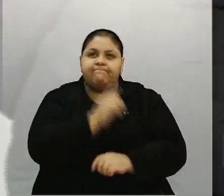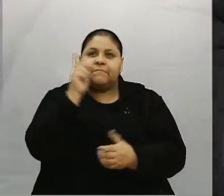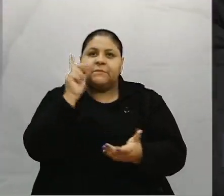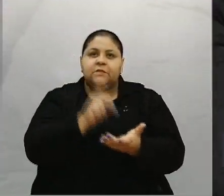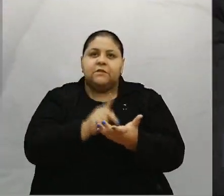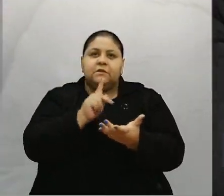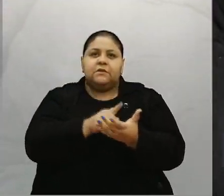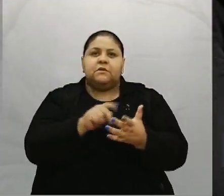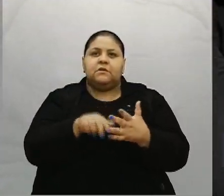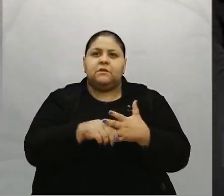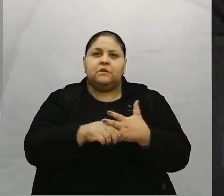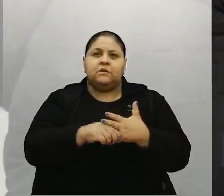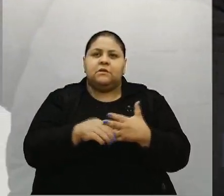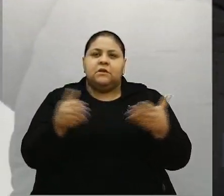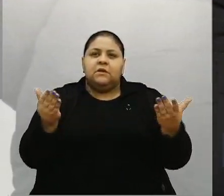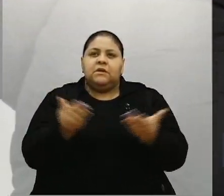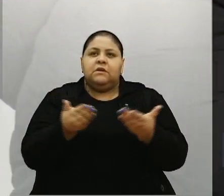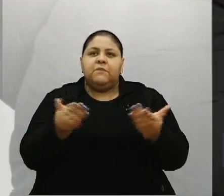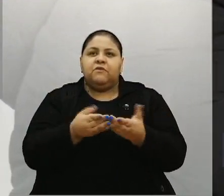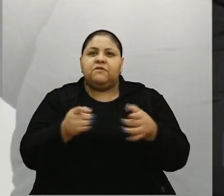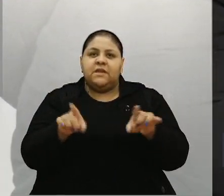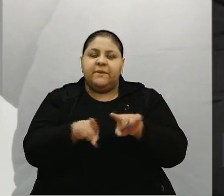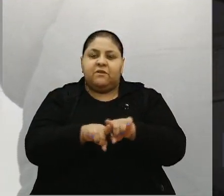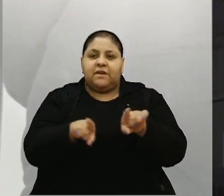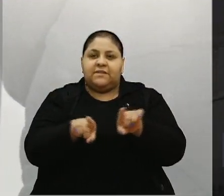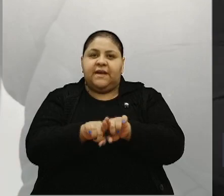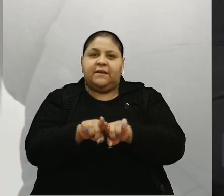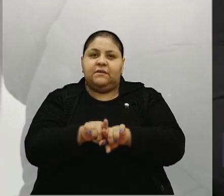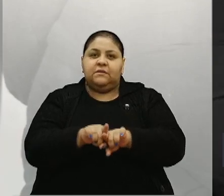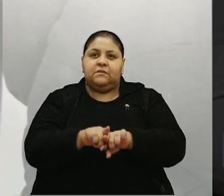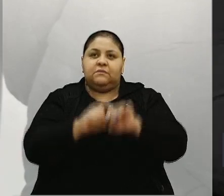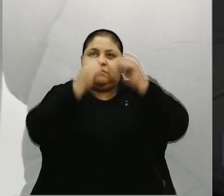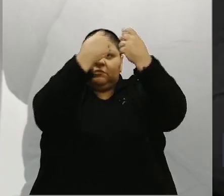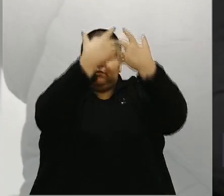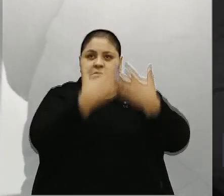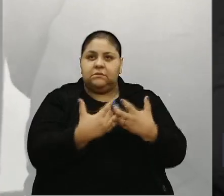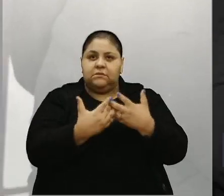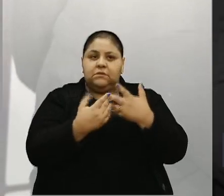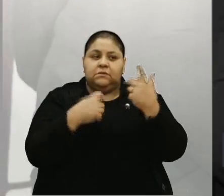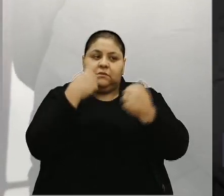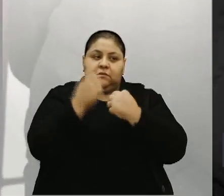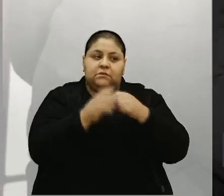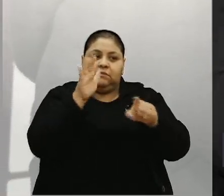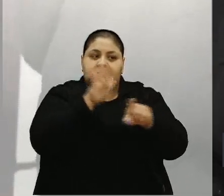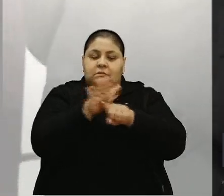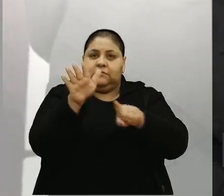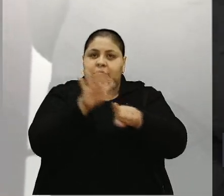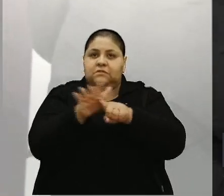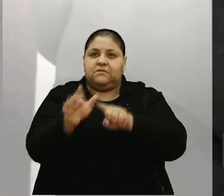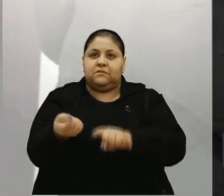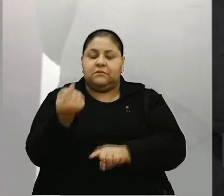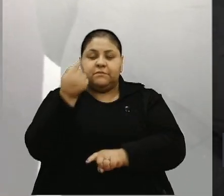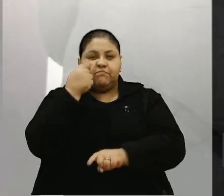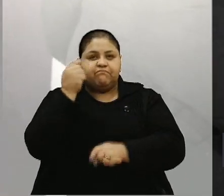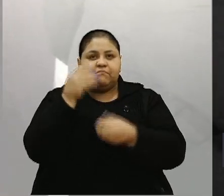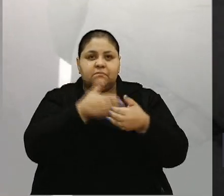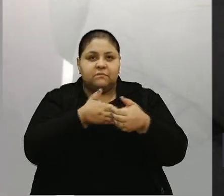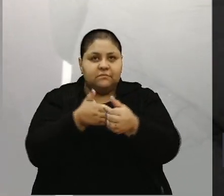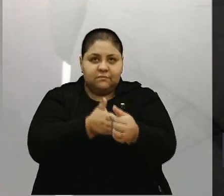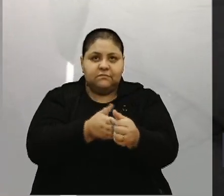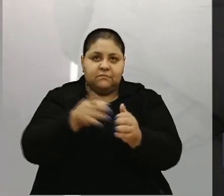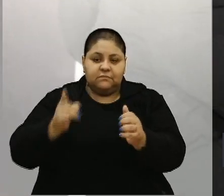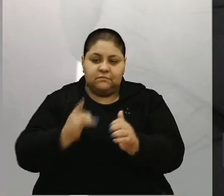Exatamente, hoje a gente trouxe um pouco essa preocupação de algumas demandas que a gente vem acompanhando nessas